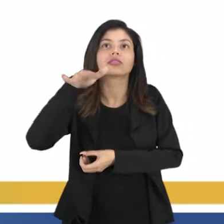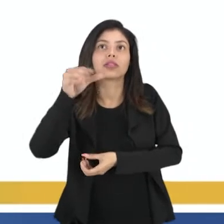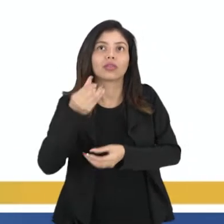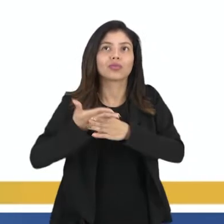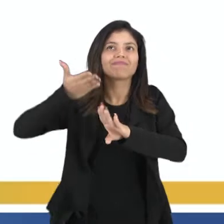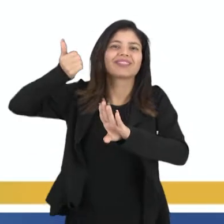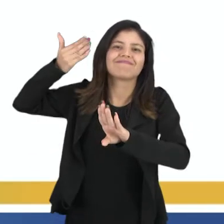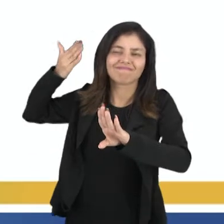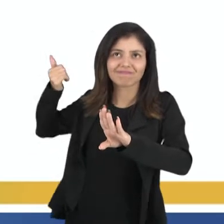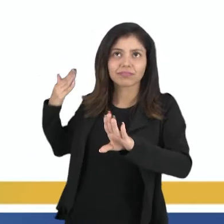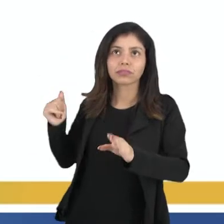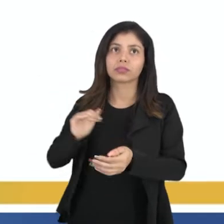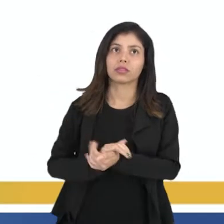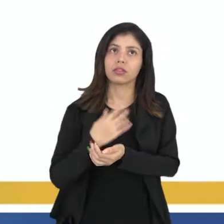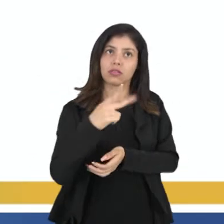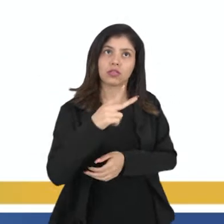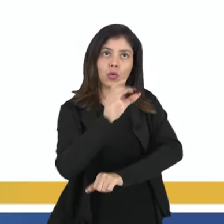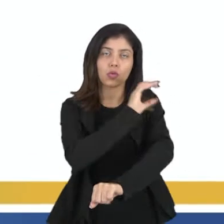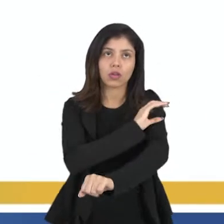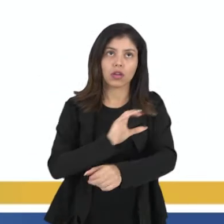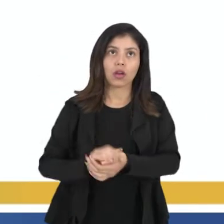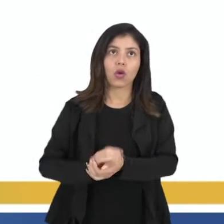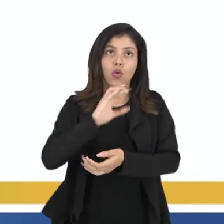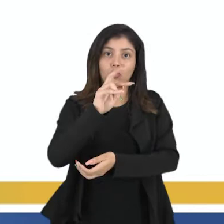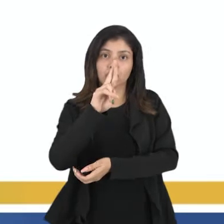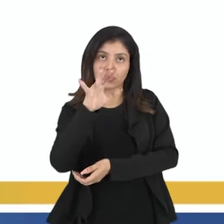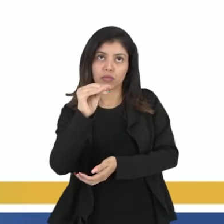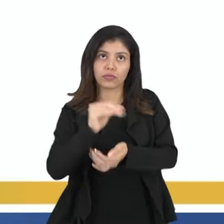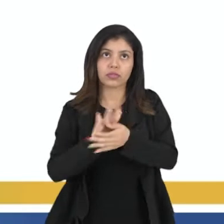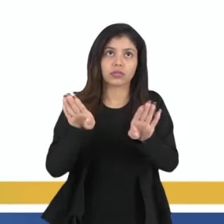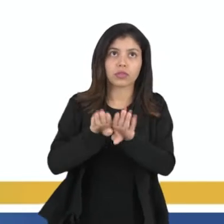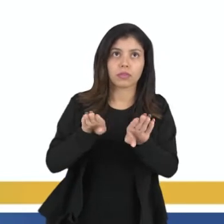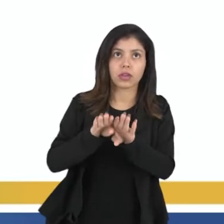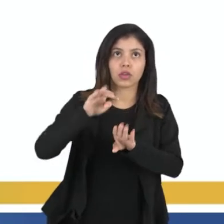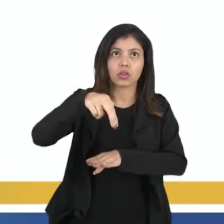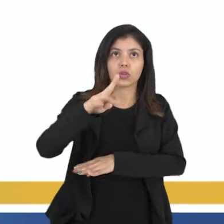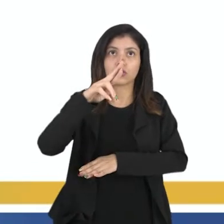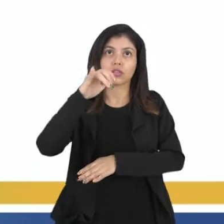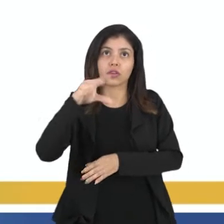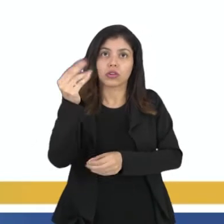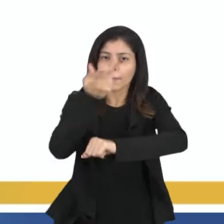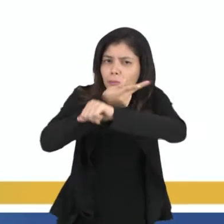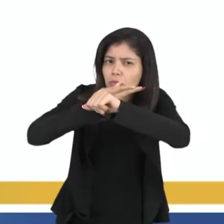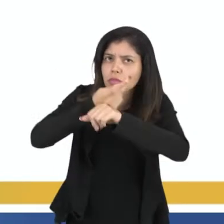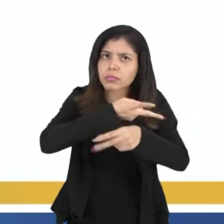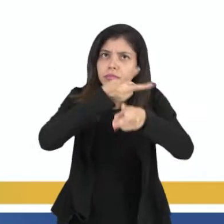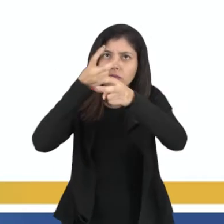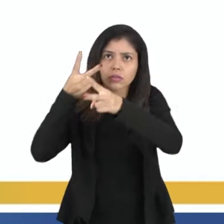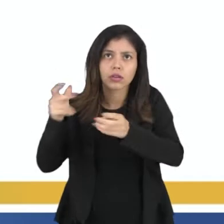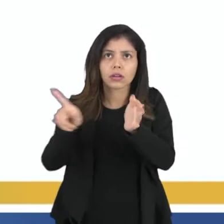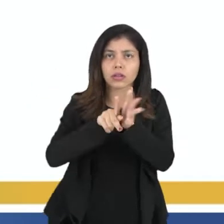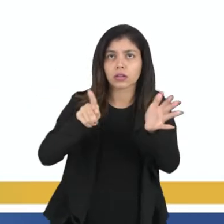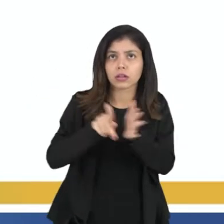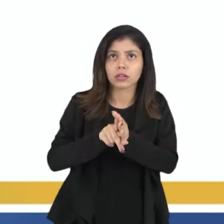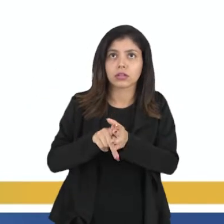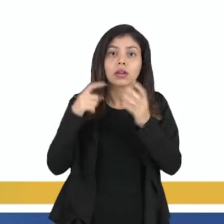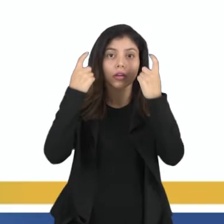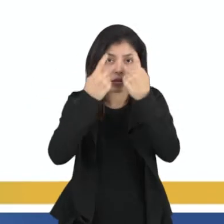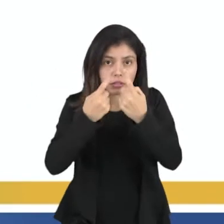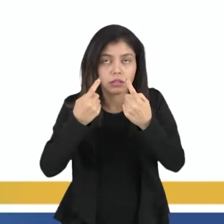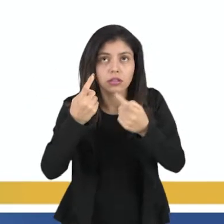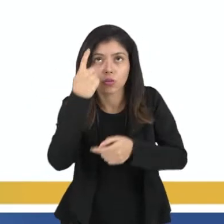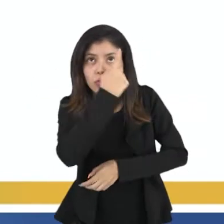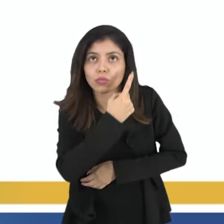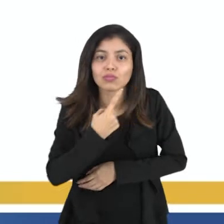do passado, nem do seu cultivo nostálgico, mas de procurar perceber o próprio